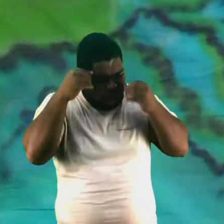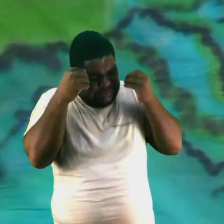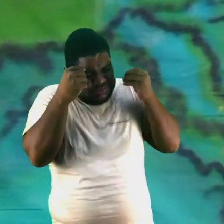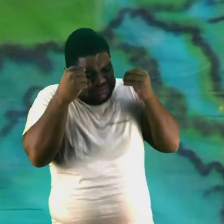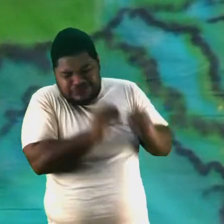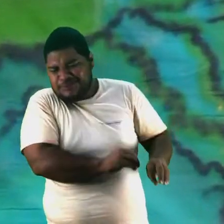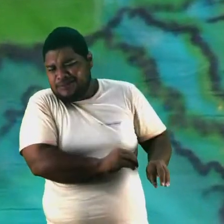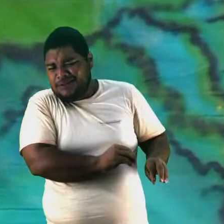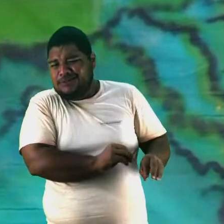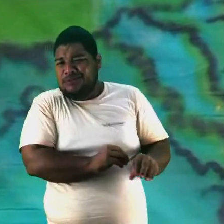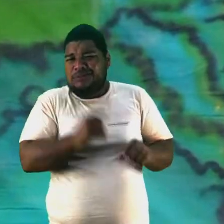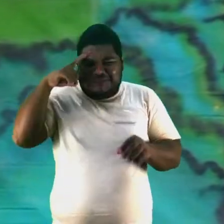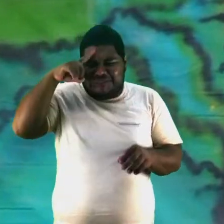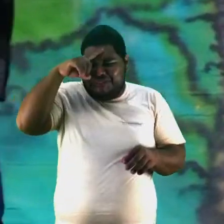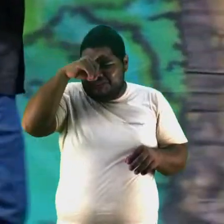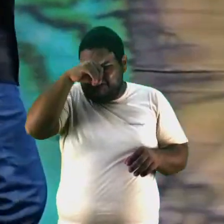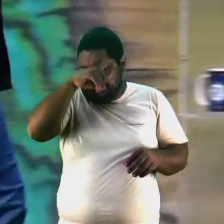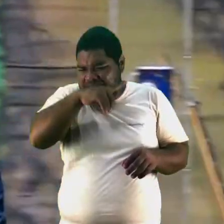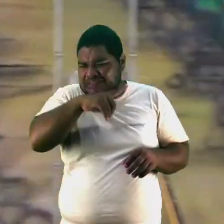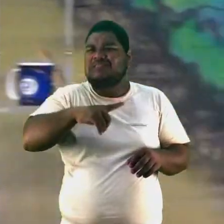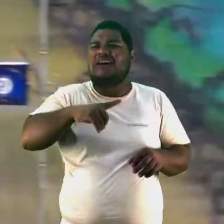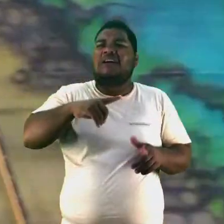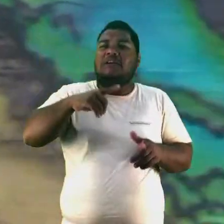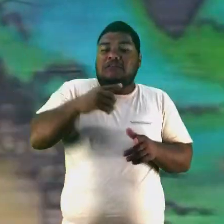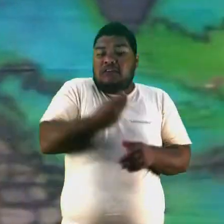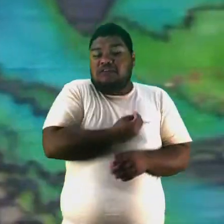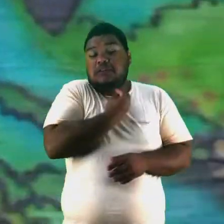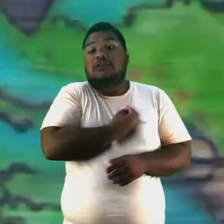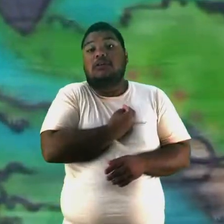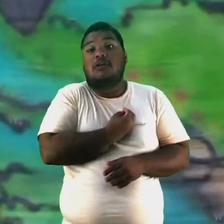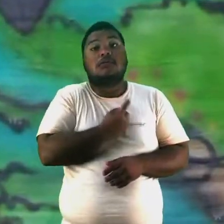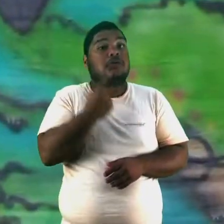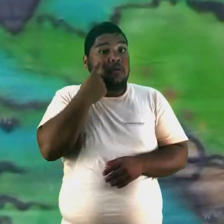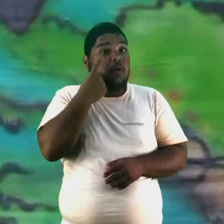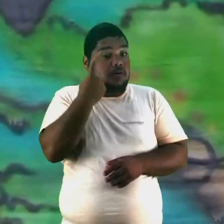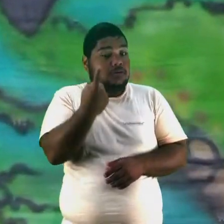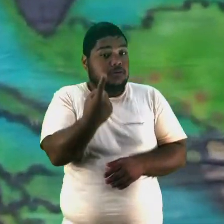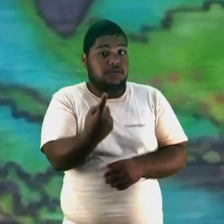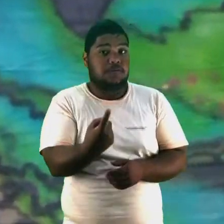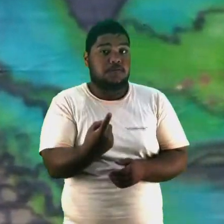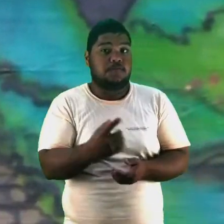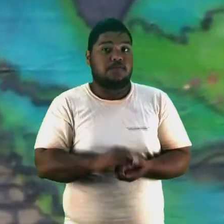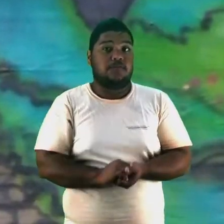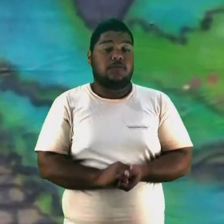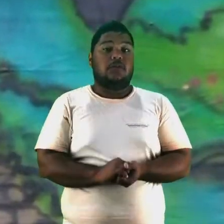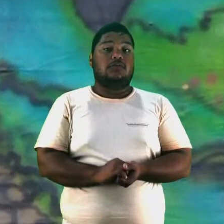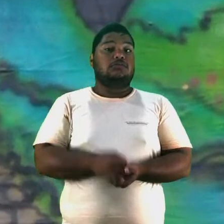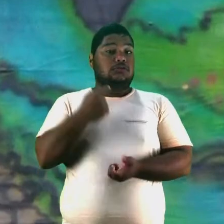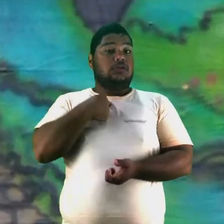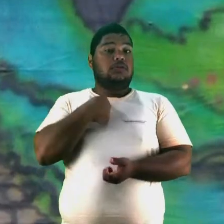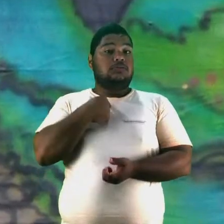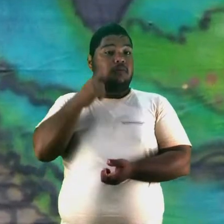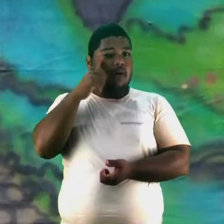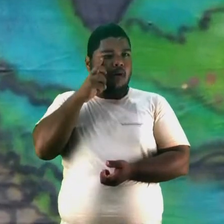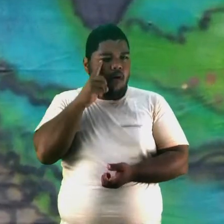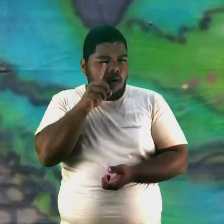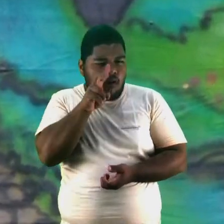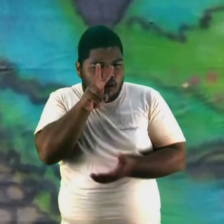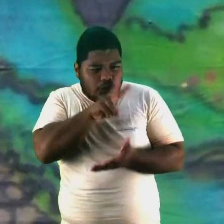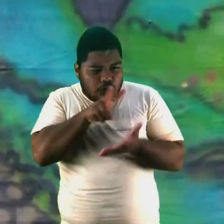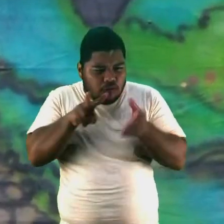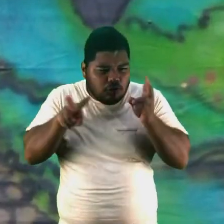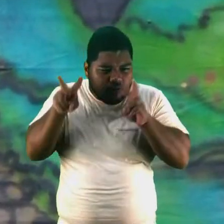da vida. E olha que é interessante. Eu estava olhando,